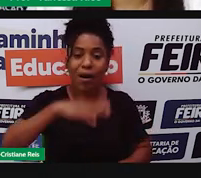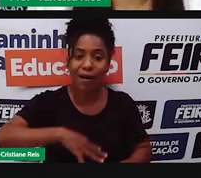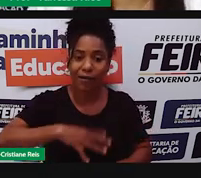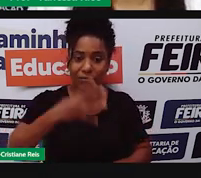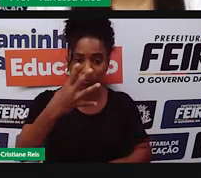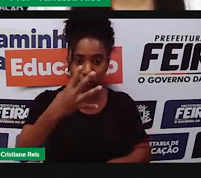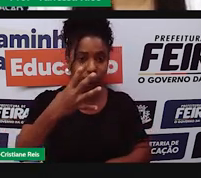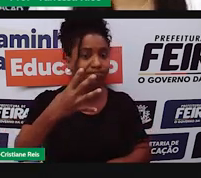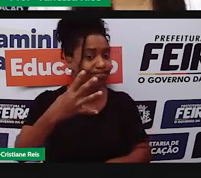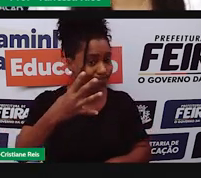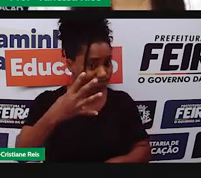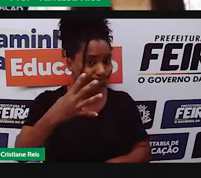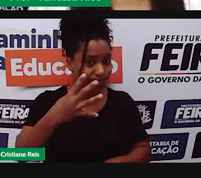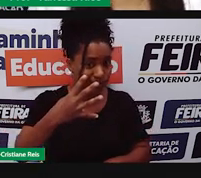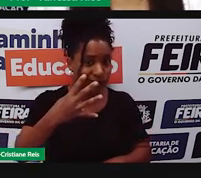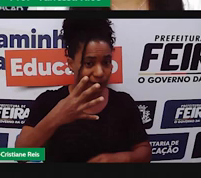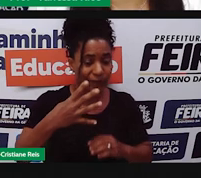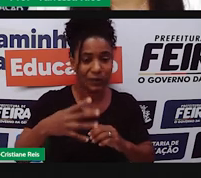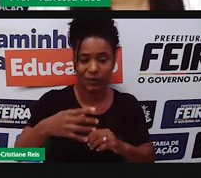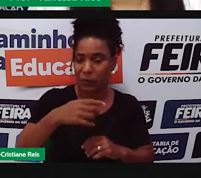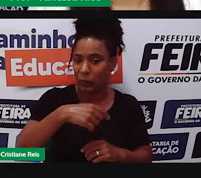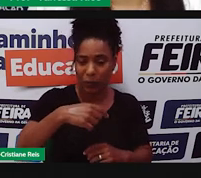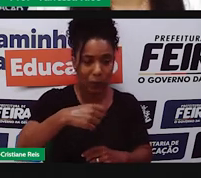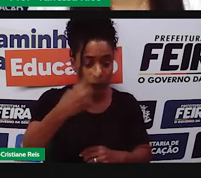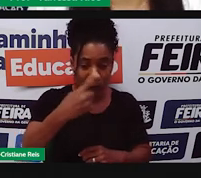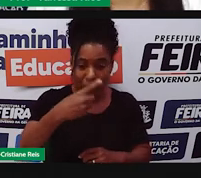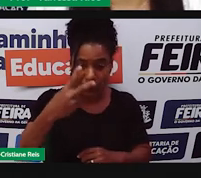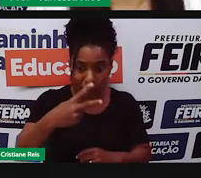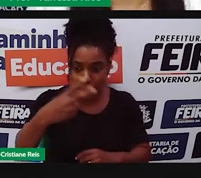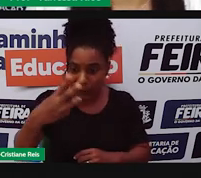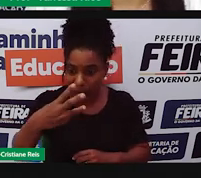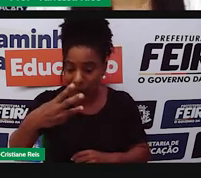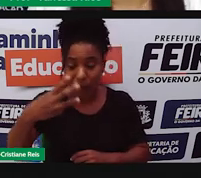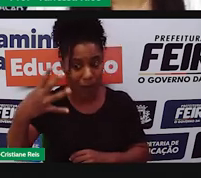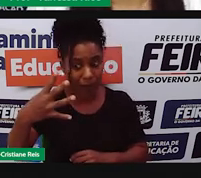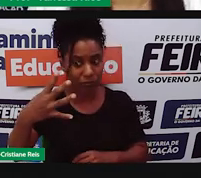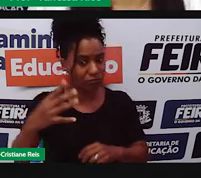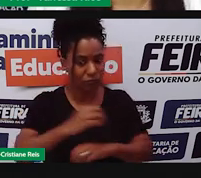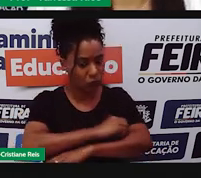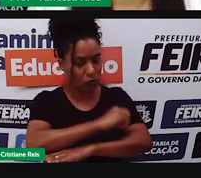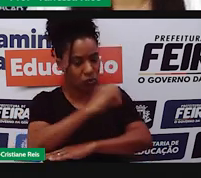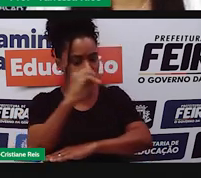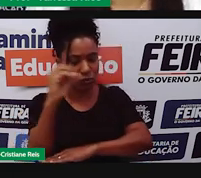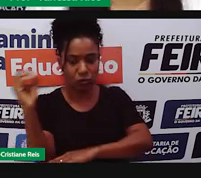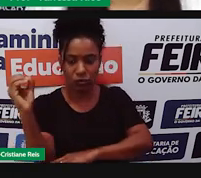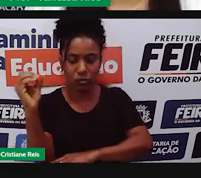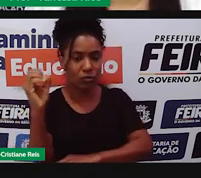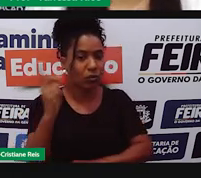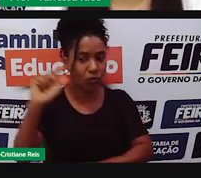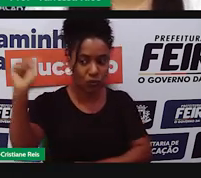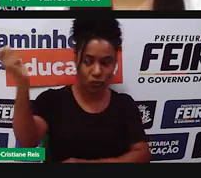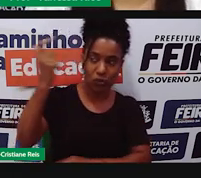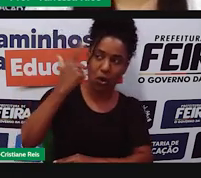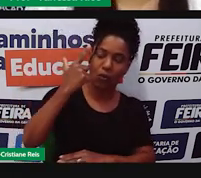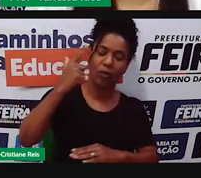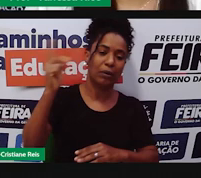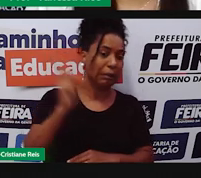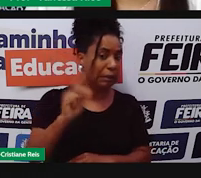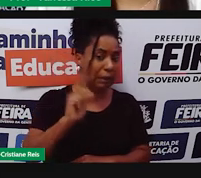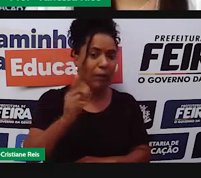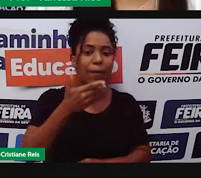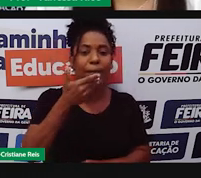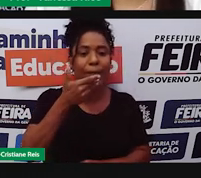mais forte e que aí é necessário a gente não se expor, né, nesse momento. Então, o horário